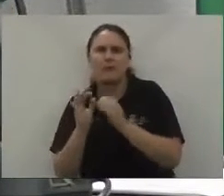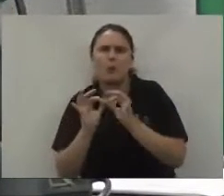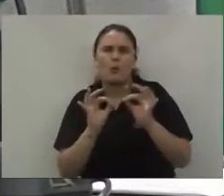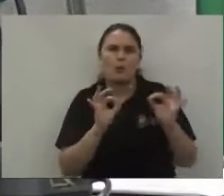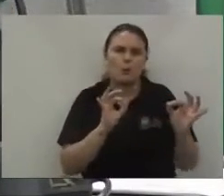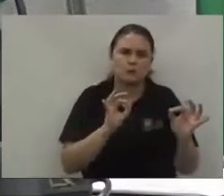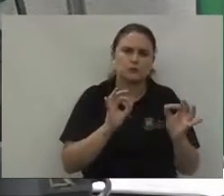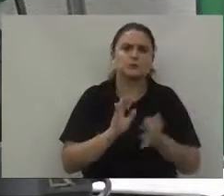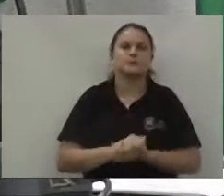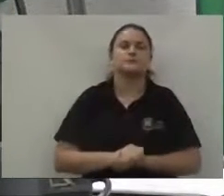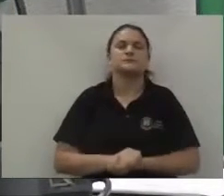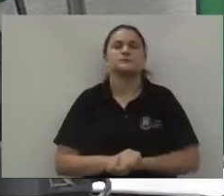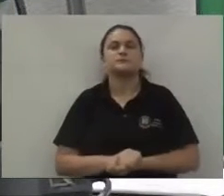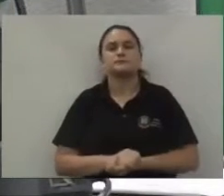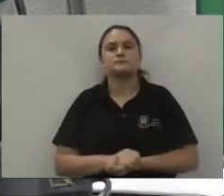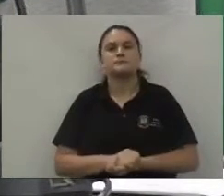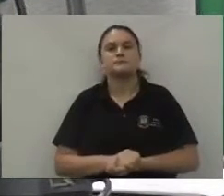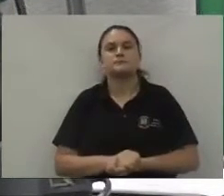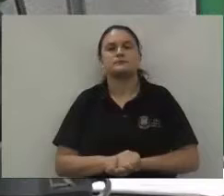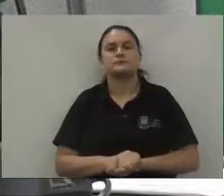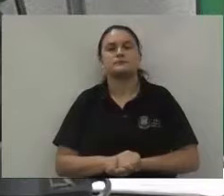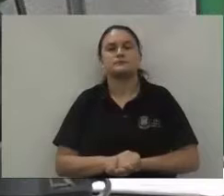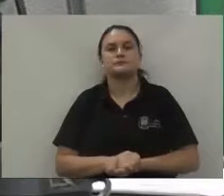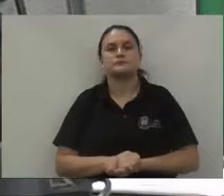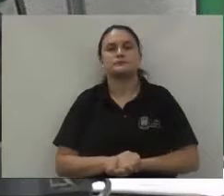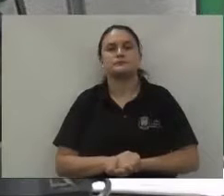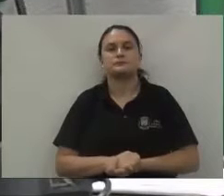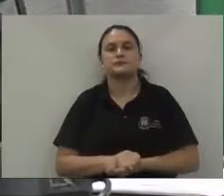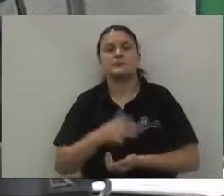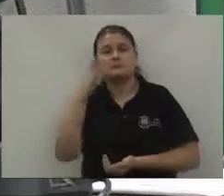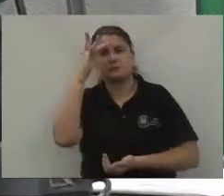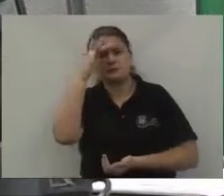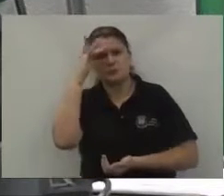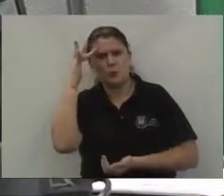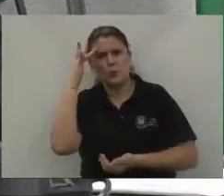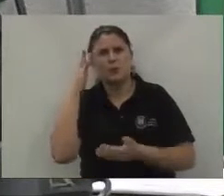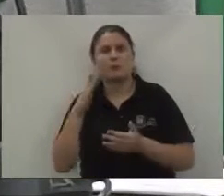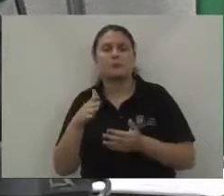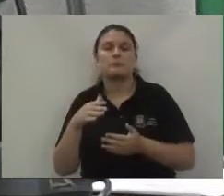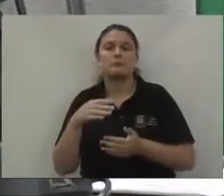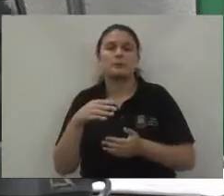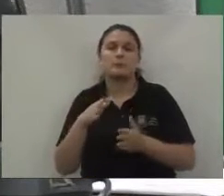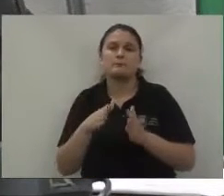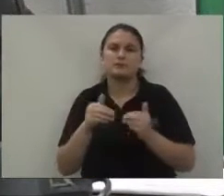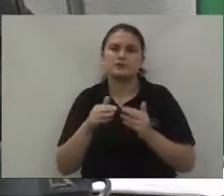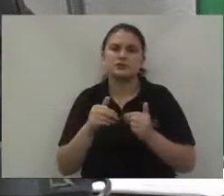dos lugares mais afastados do centro, a questão da COPEL.